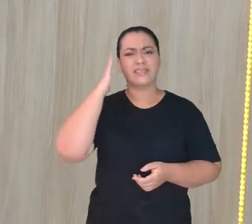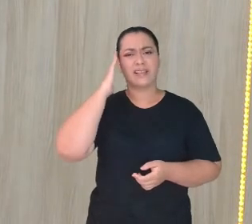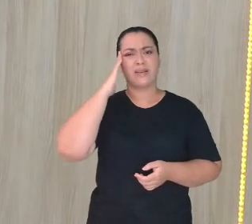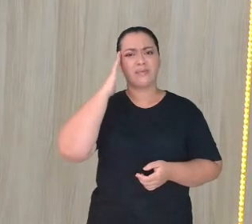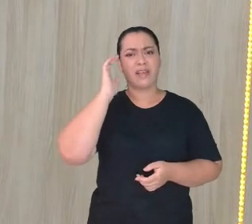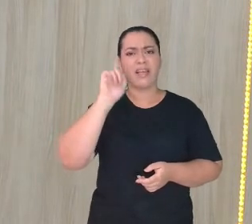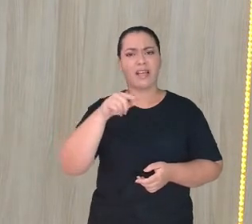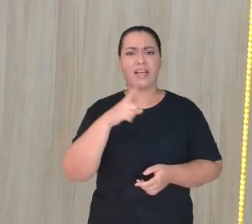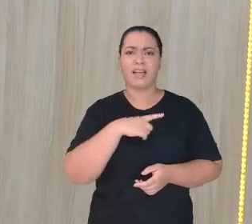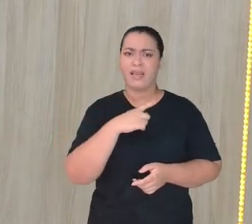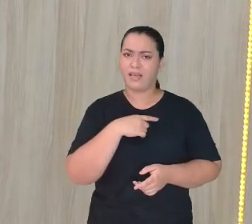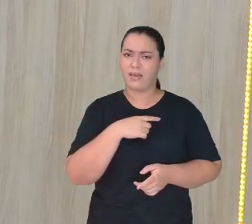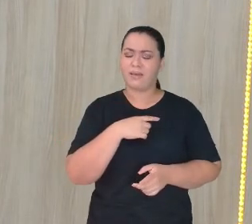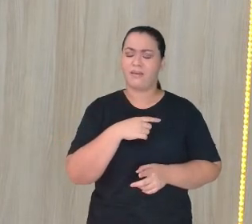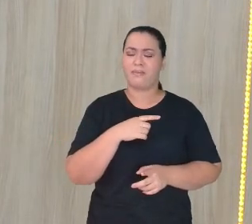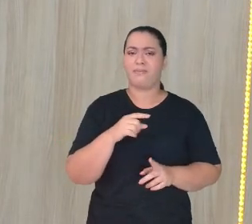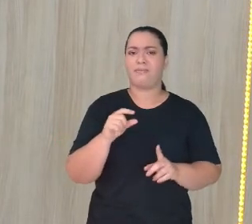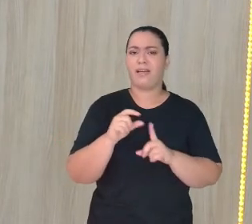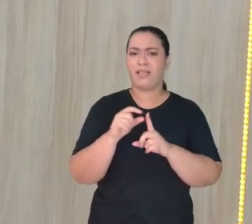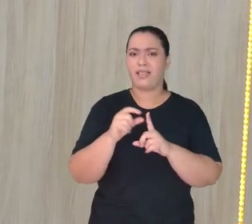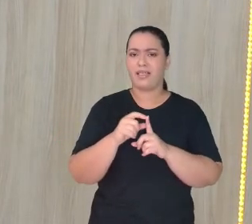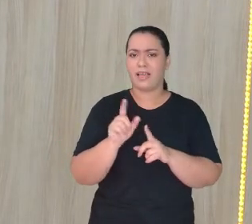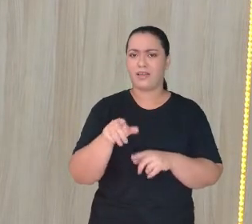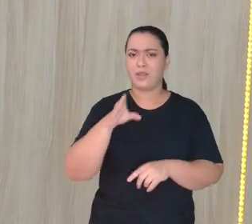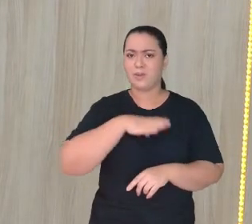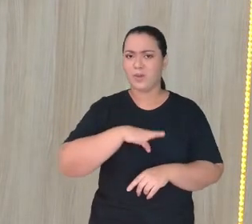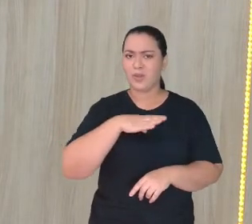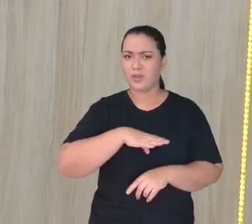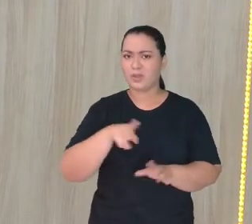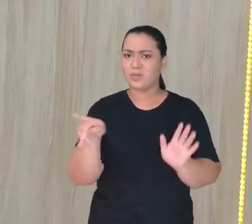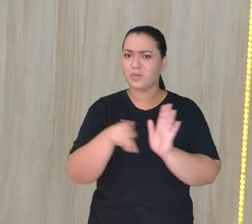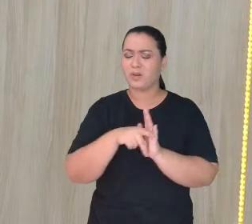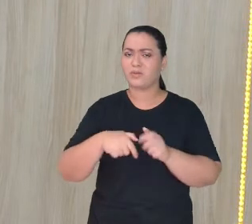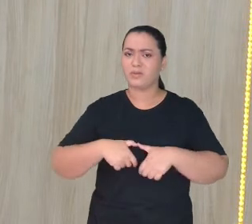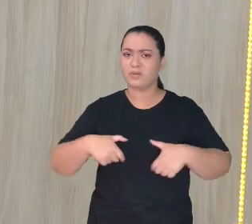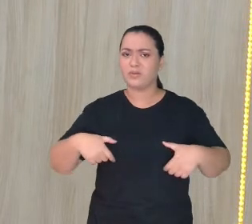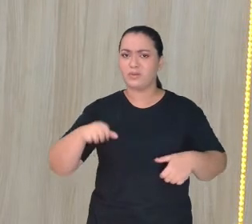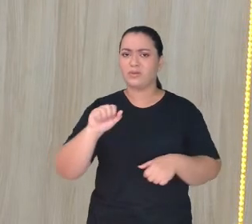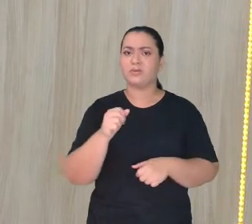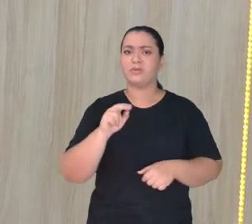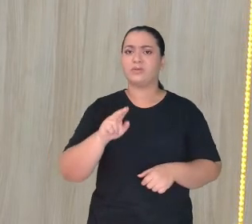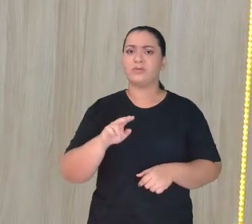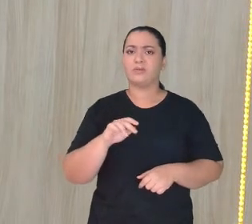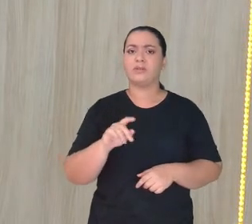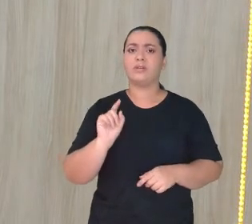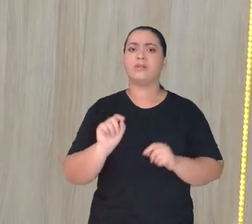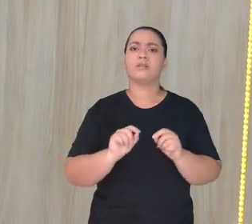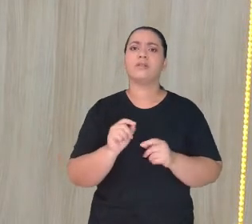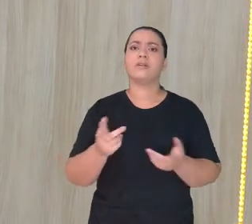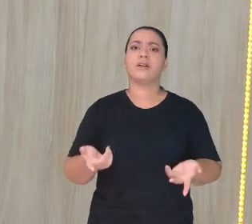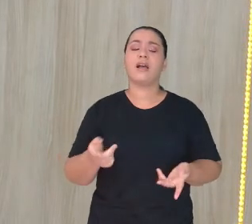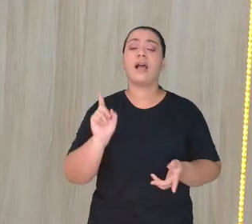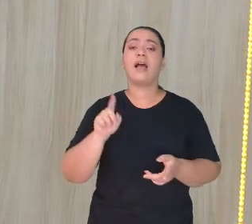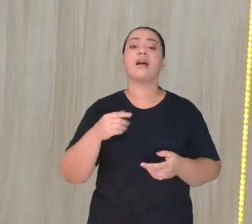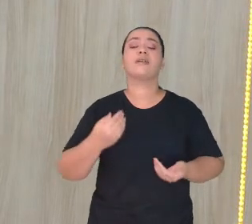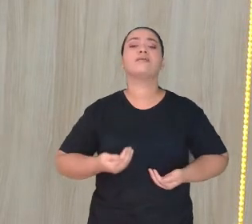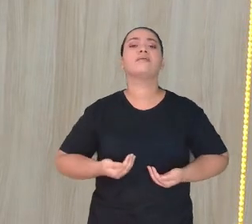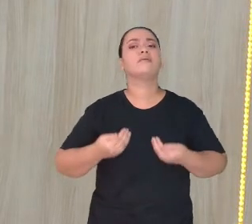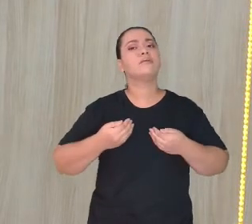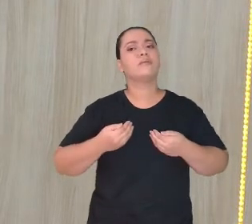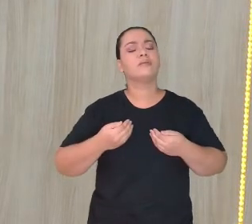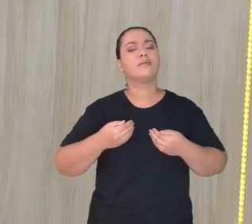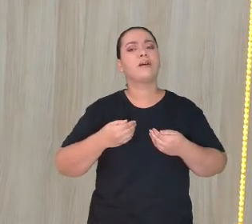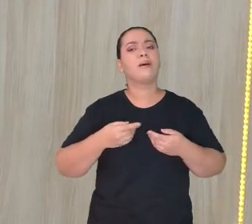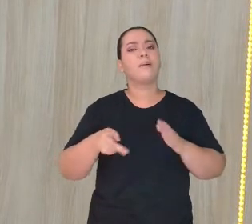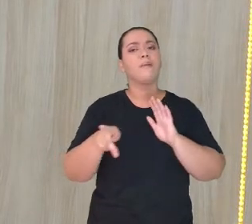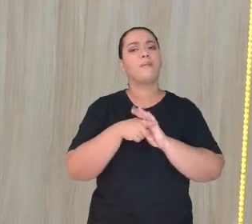uma palavra em português para sutiã? Você sabe, professora Adriana, qual é? Fala aí, Camille. Sustentadores de seios.